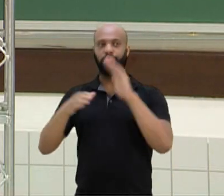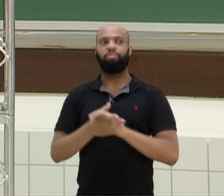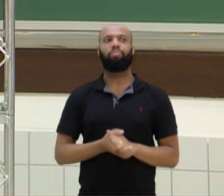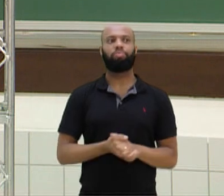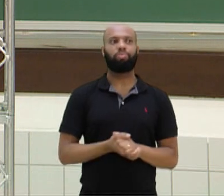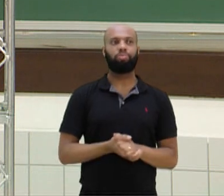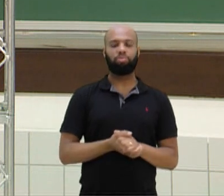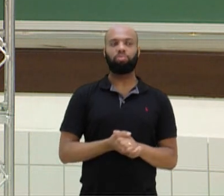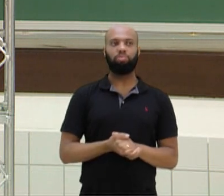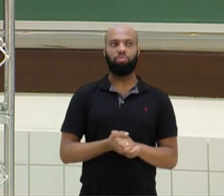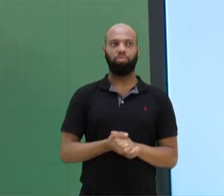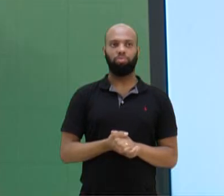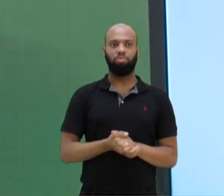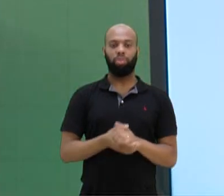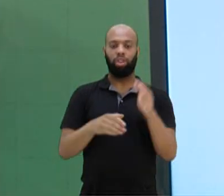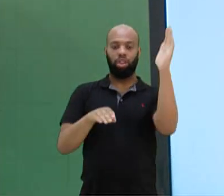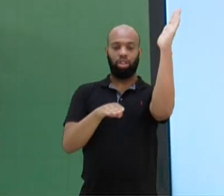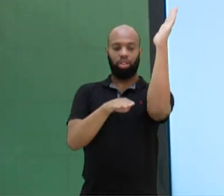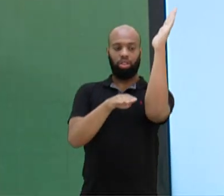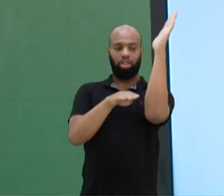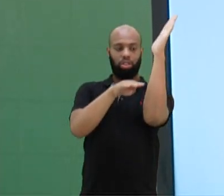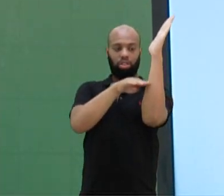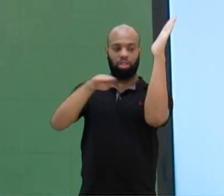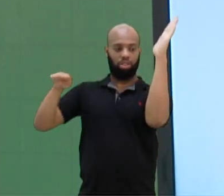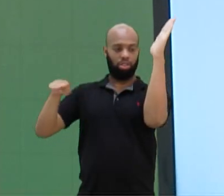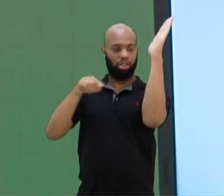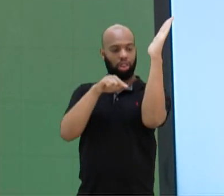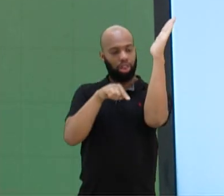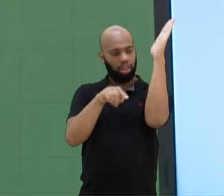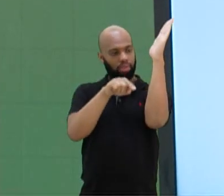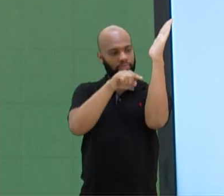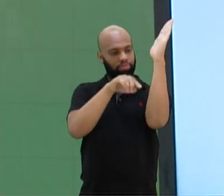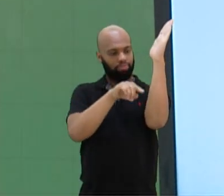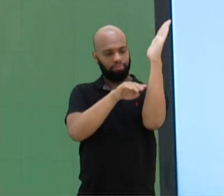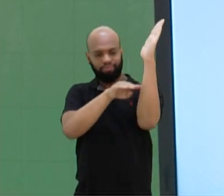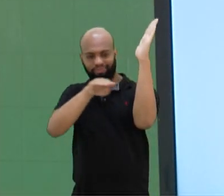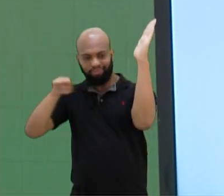y em menos 8, passa no eixo x